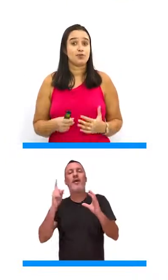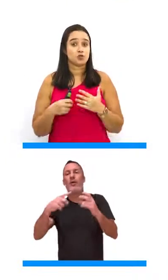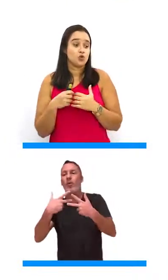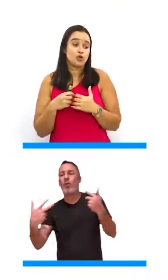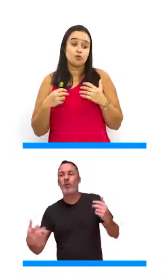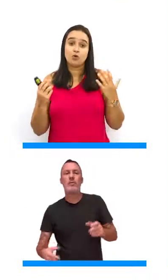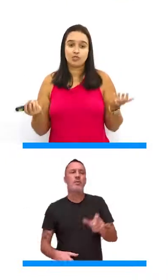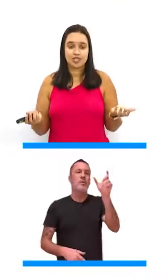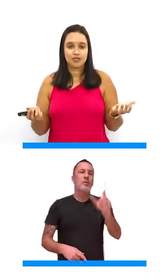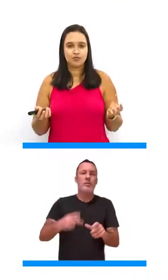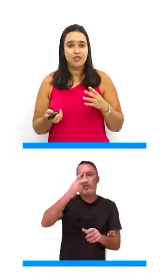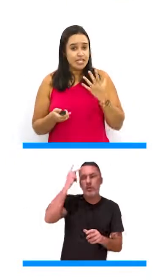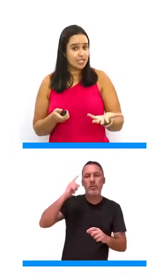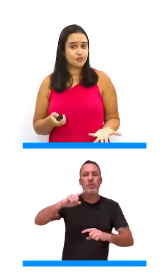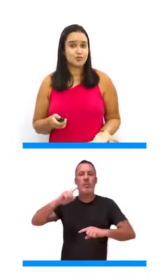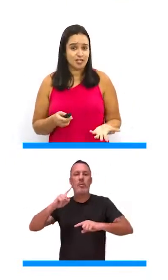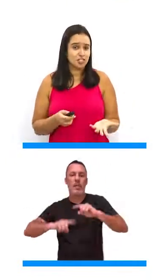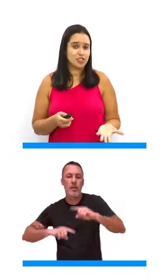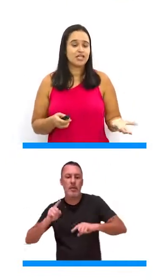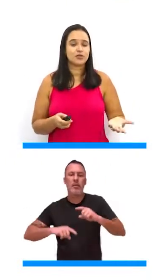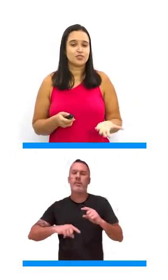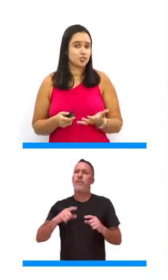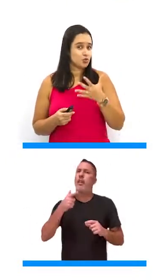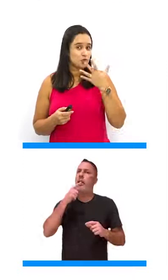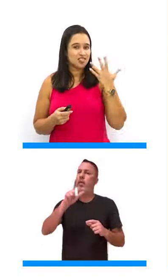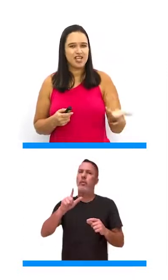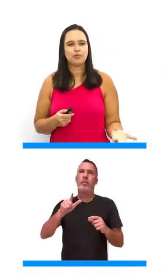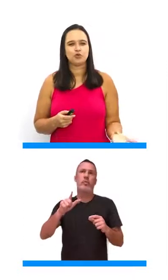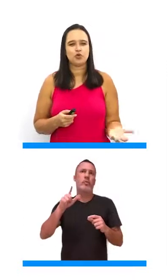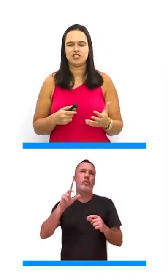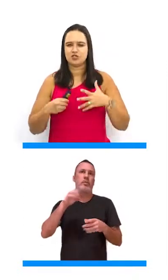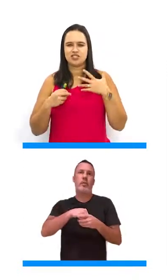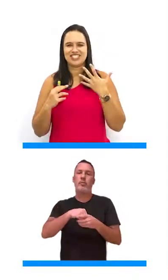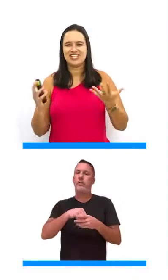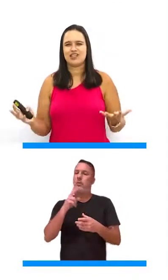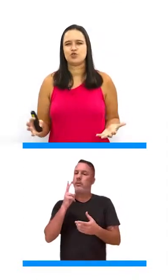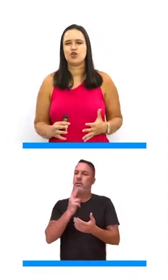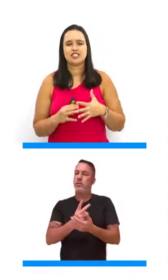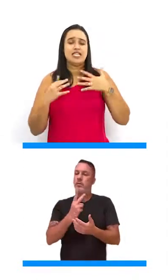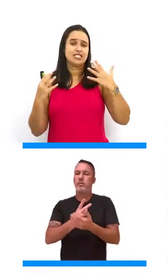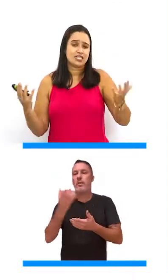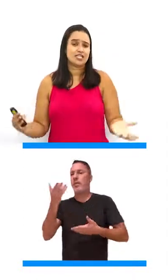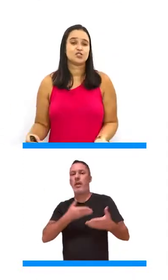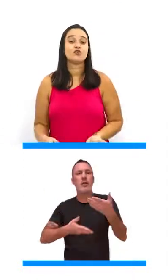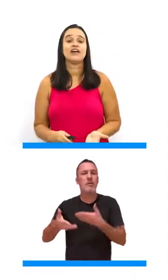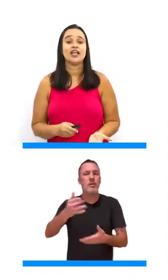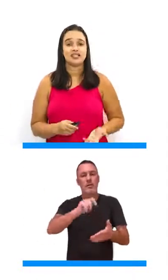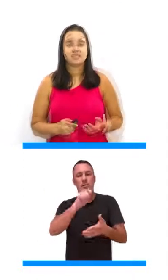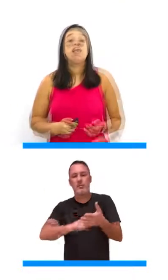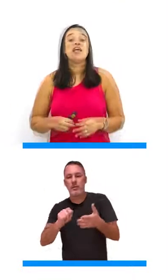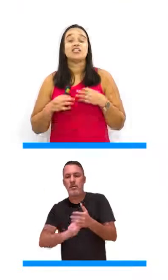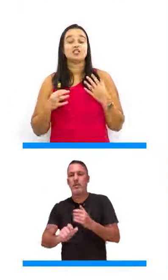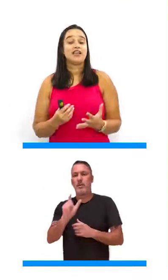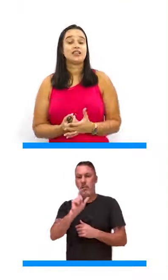alguma pessoa, algum objeto, e isso faz parte da nossa língua. A gente usa o tempo todo nas nossas interações, escritas ou